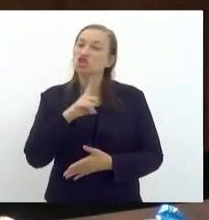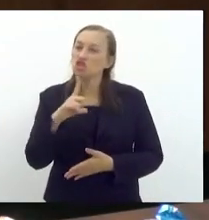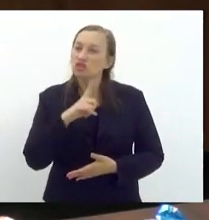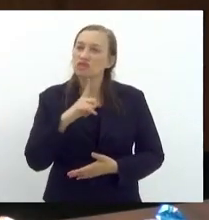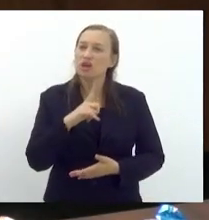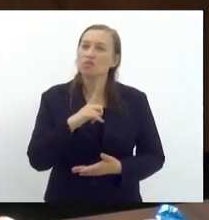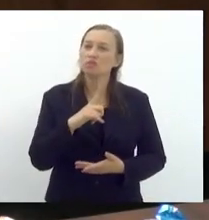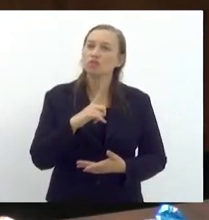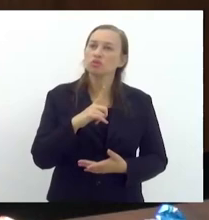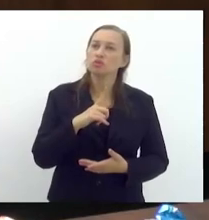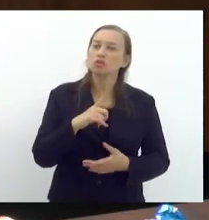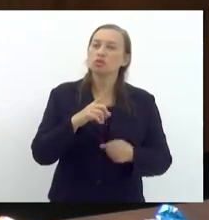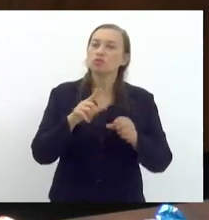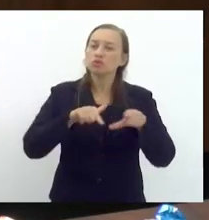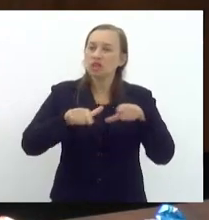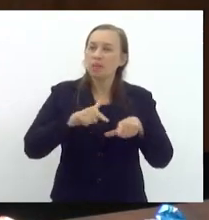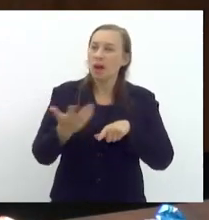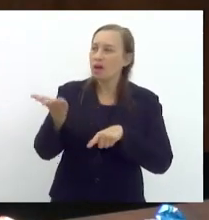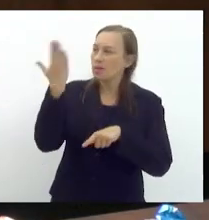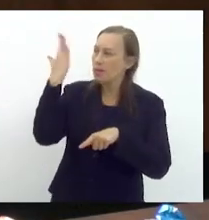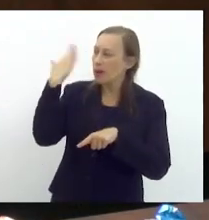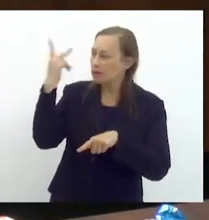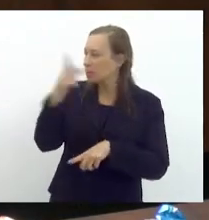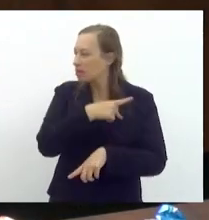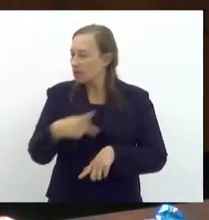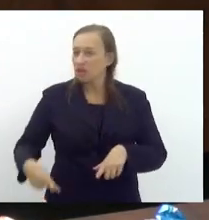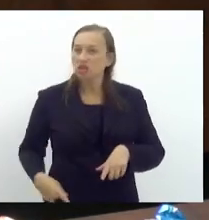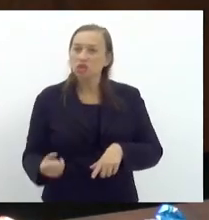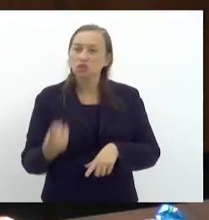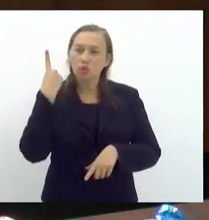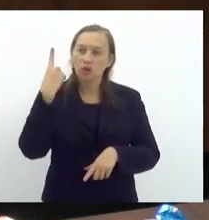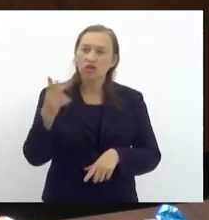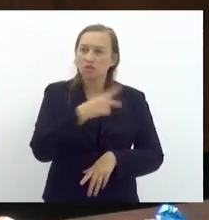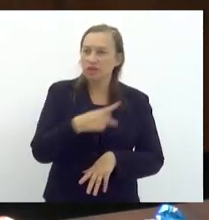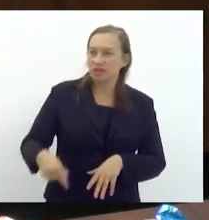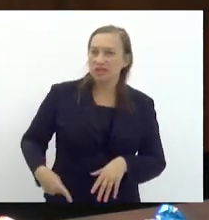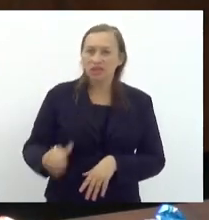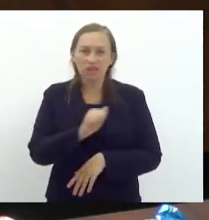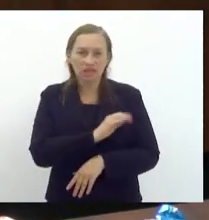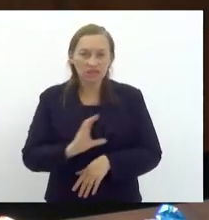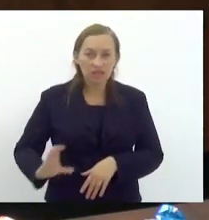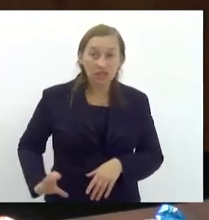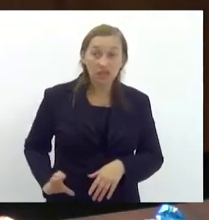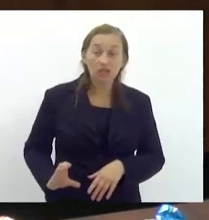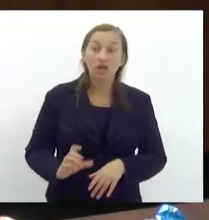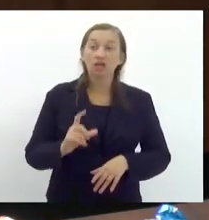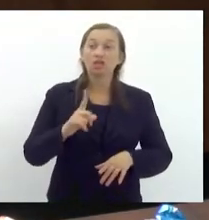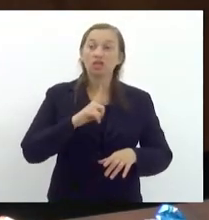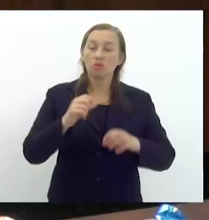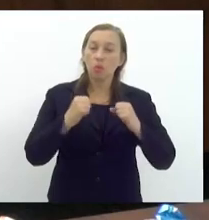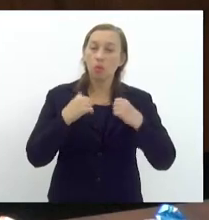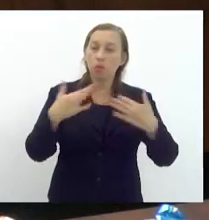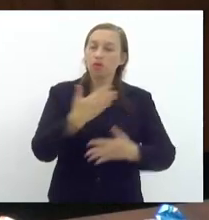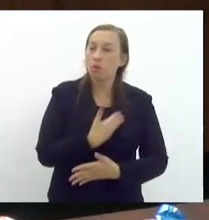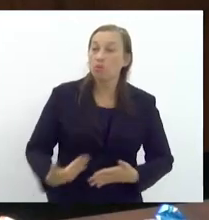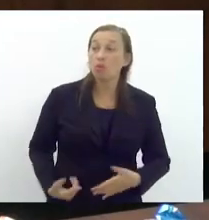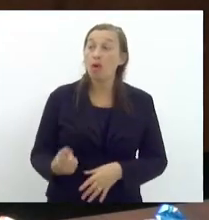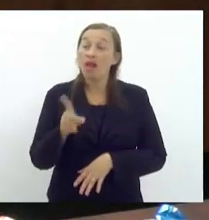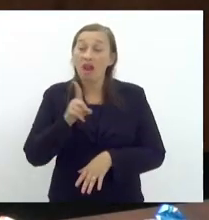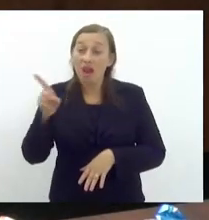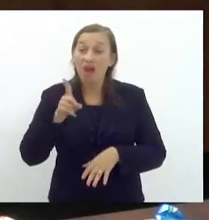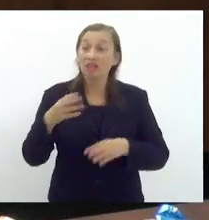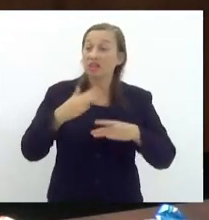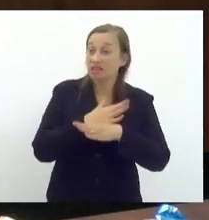no mandato passado sobre a presidência do ex-presidente André Siciliano fizemos a audiência pública lá na cidade